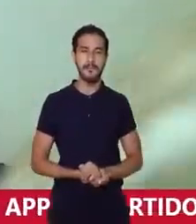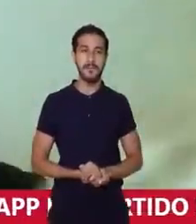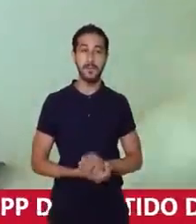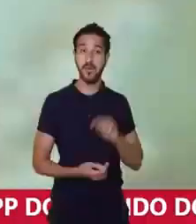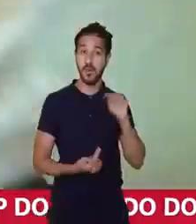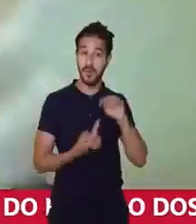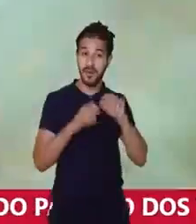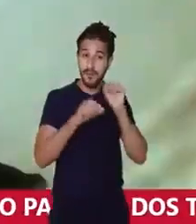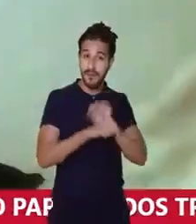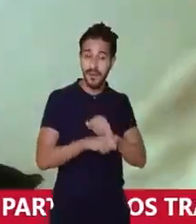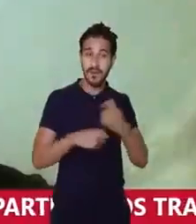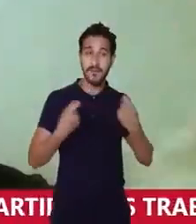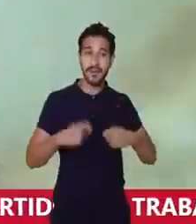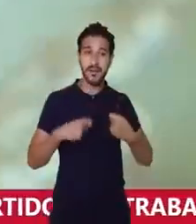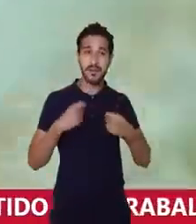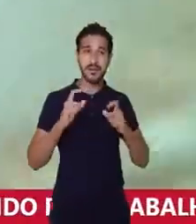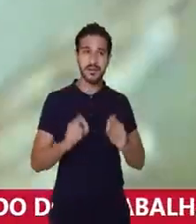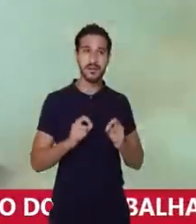neutralizado, ele vai